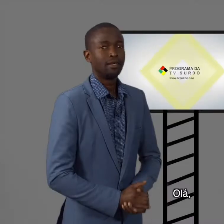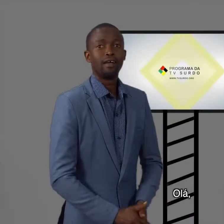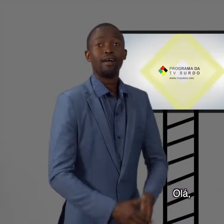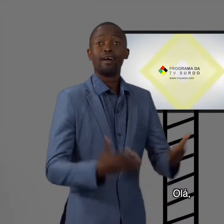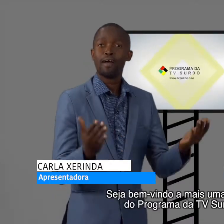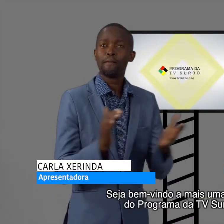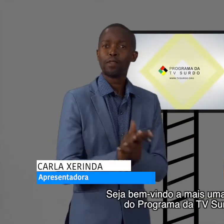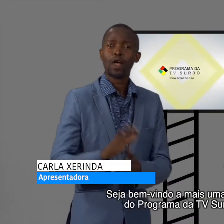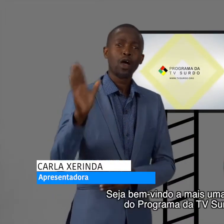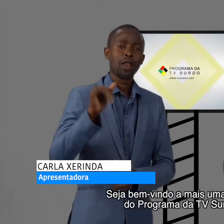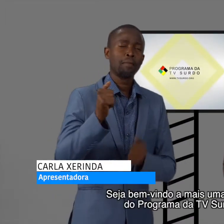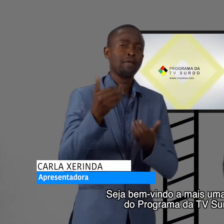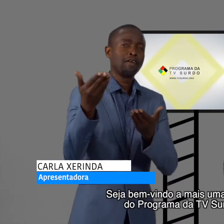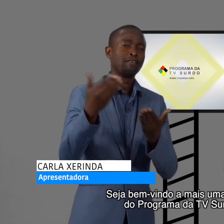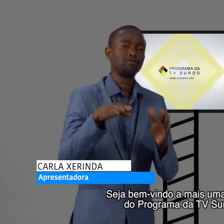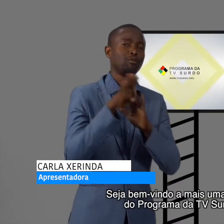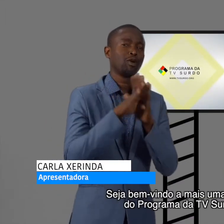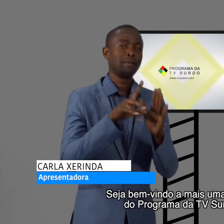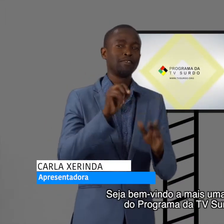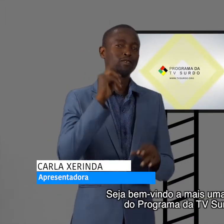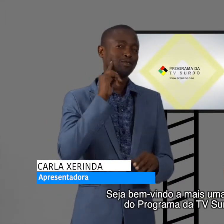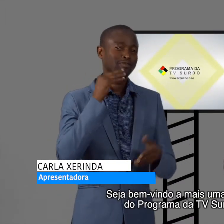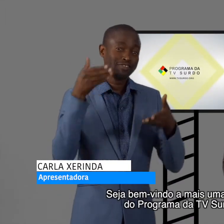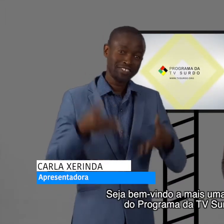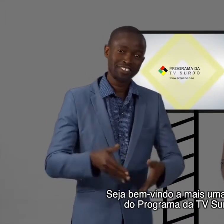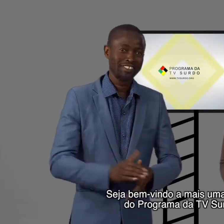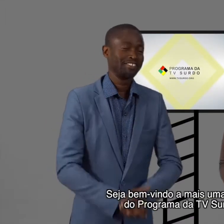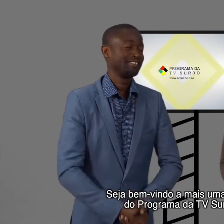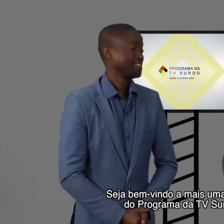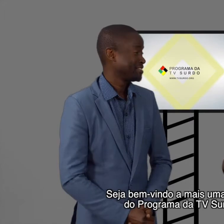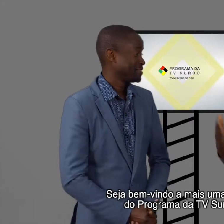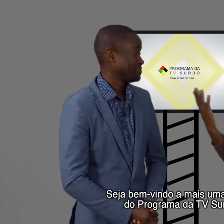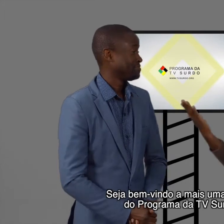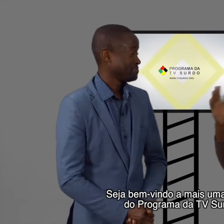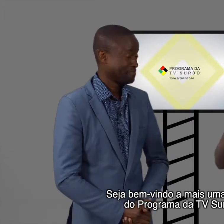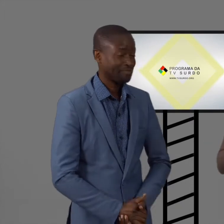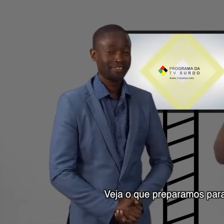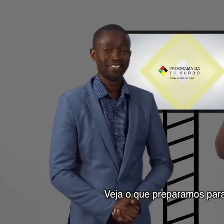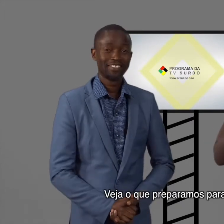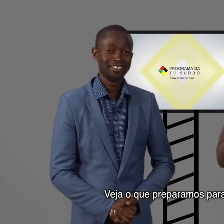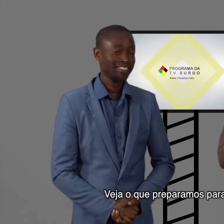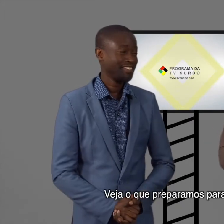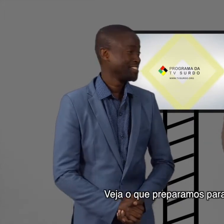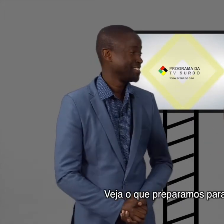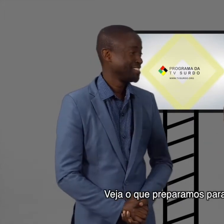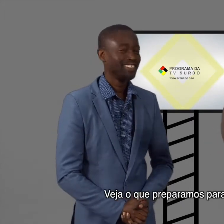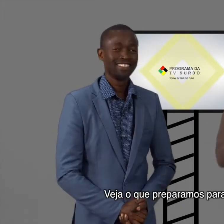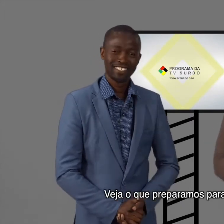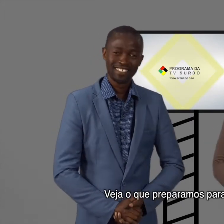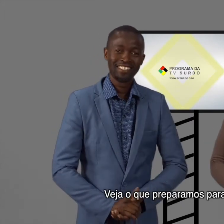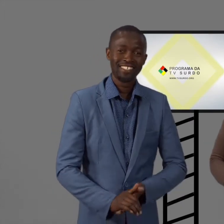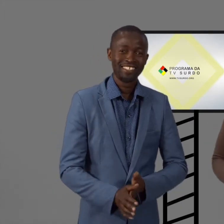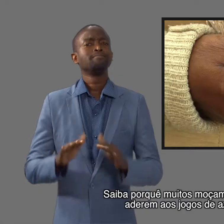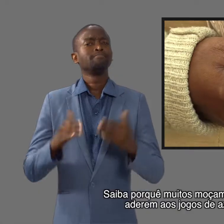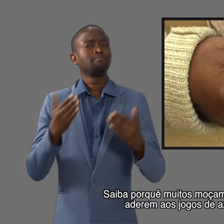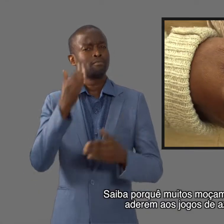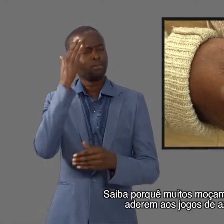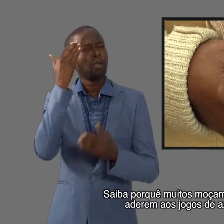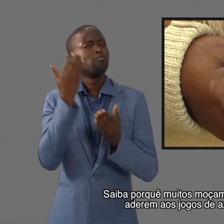Olá, seja bem-vindo a mais uma edição do programa da TV Surdo. Veja o que preparamos para si hoje.